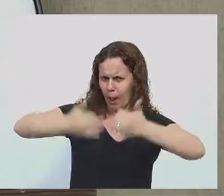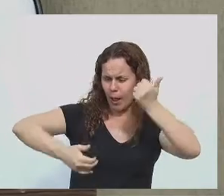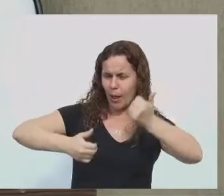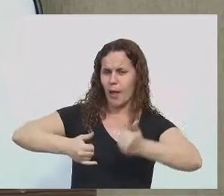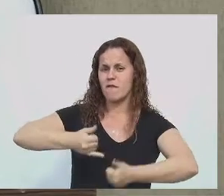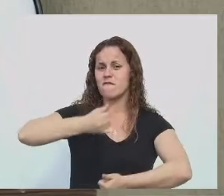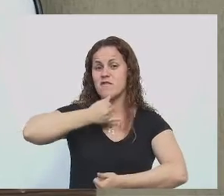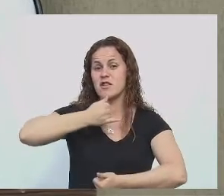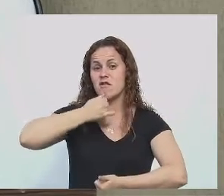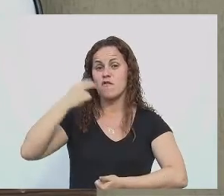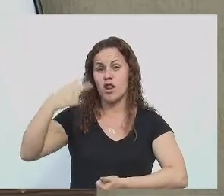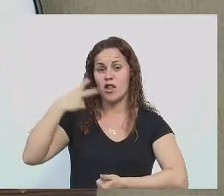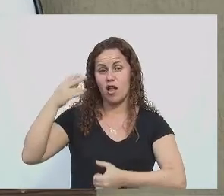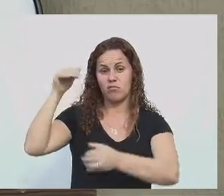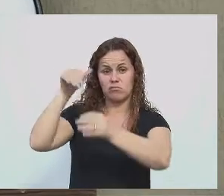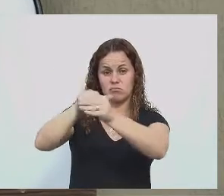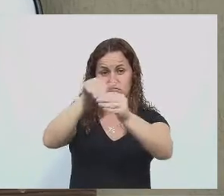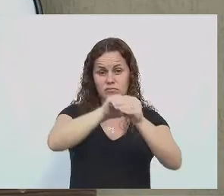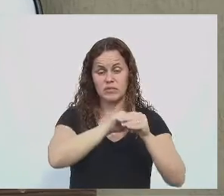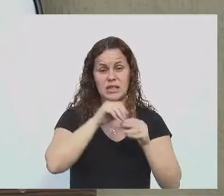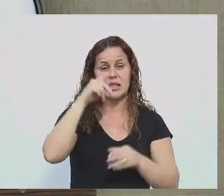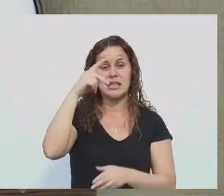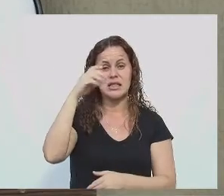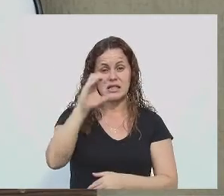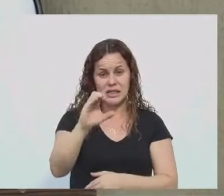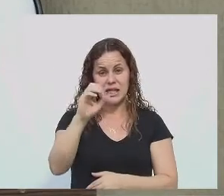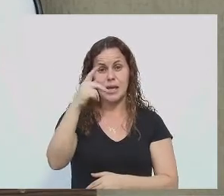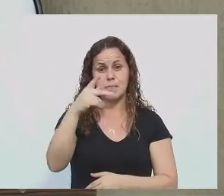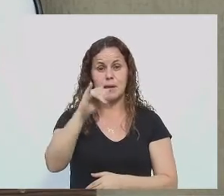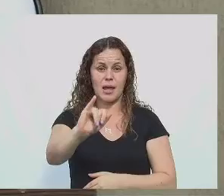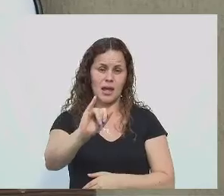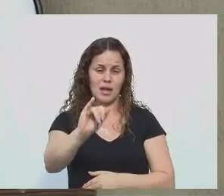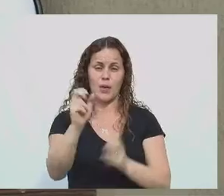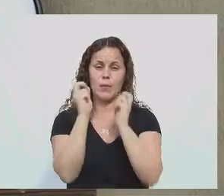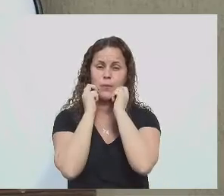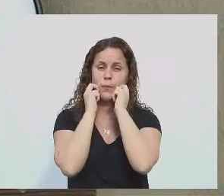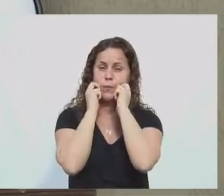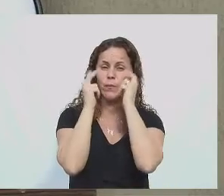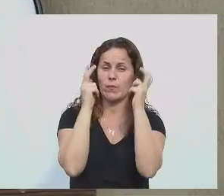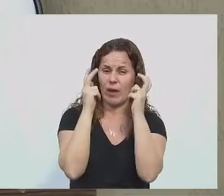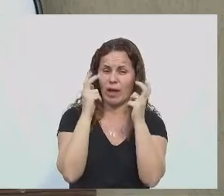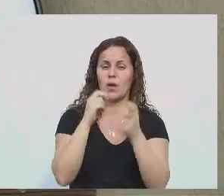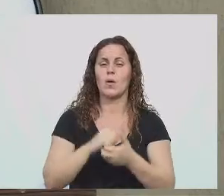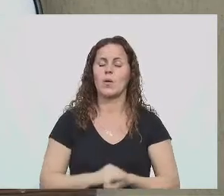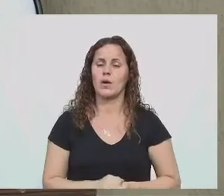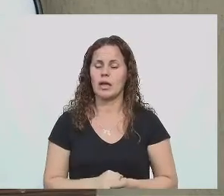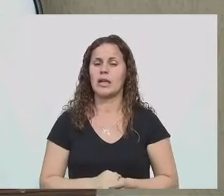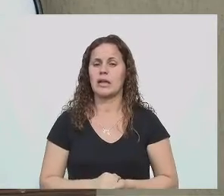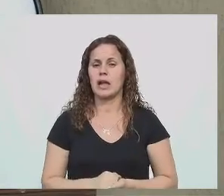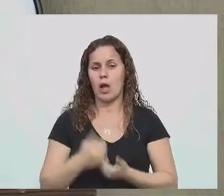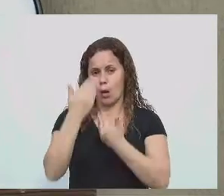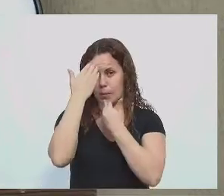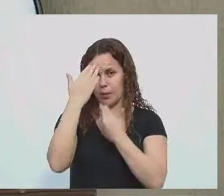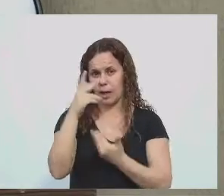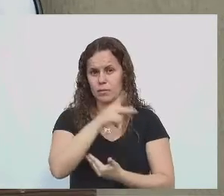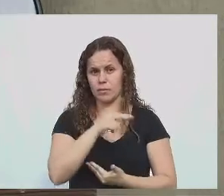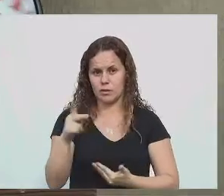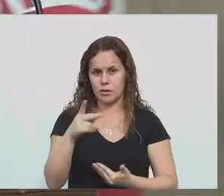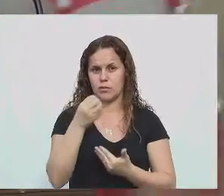vereador eleito envolvido na CPI. Eu acho isso uma vergonha, um absurdo. Obrigado, senhor presidente. Boa